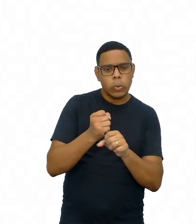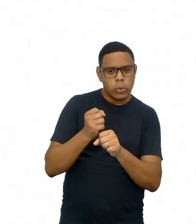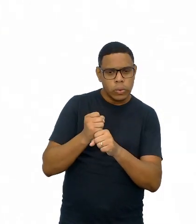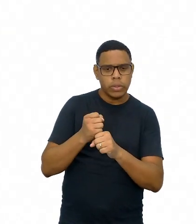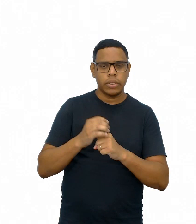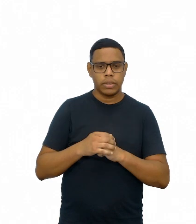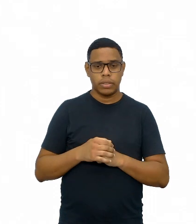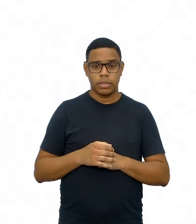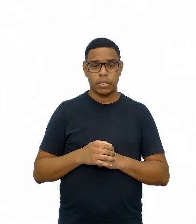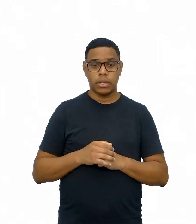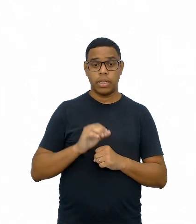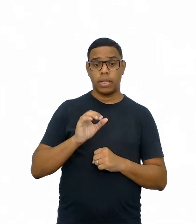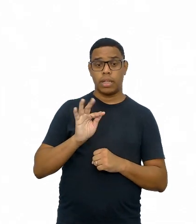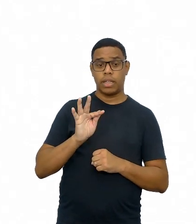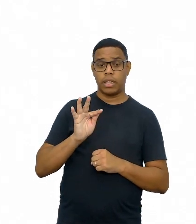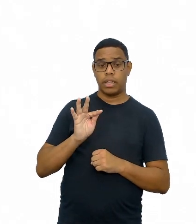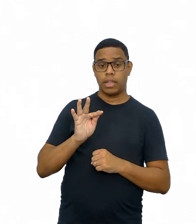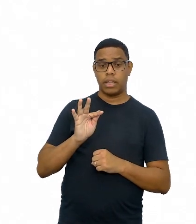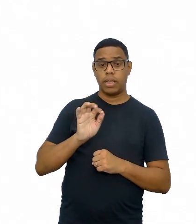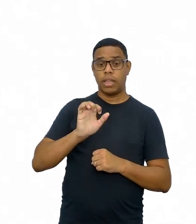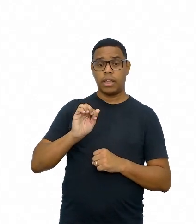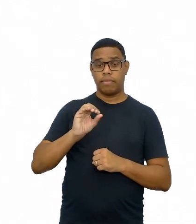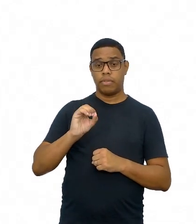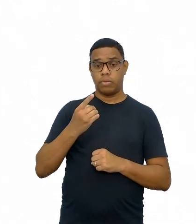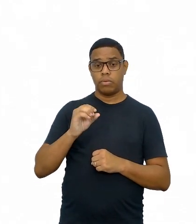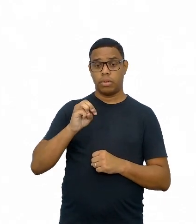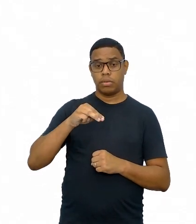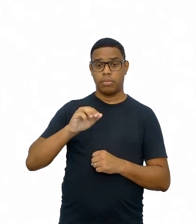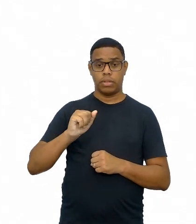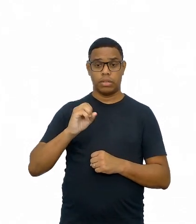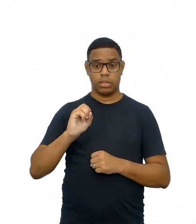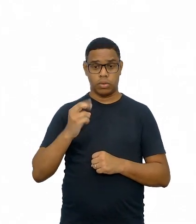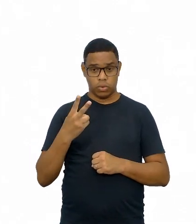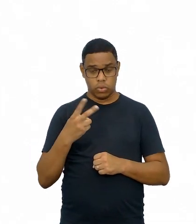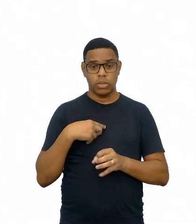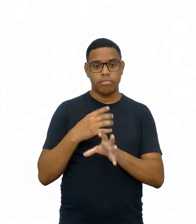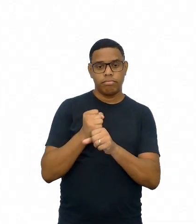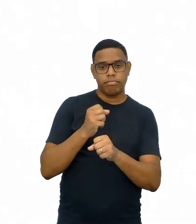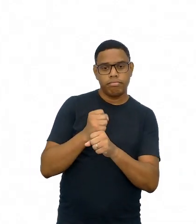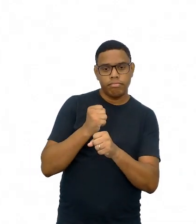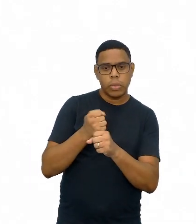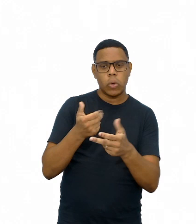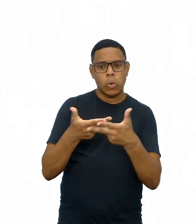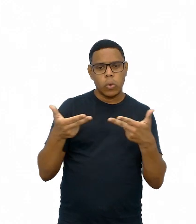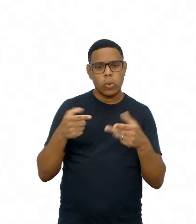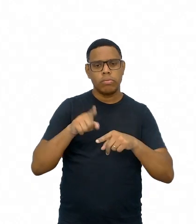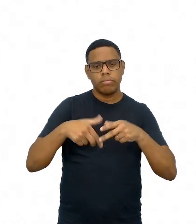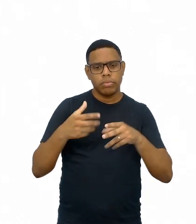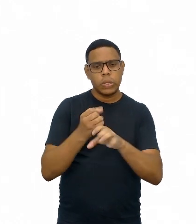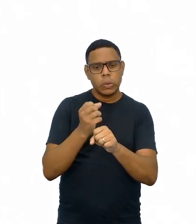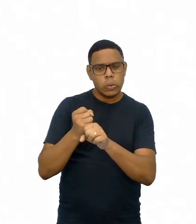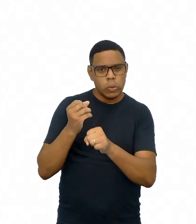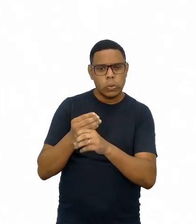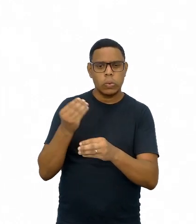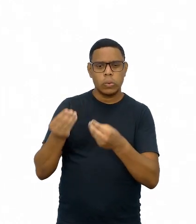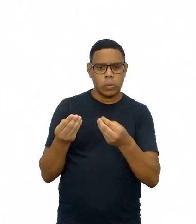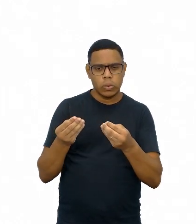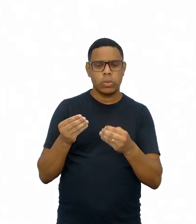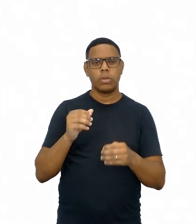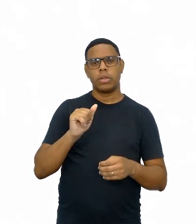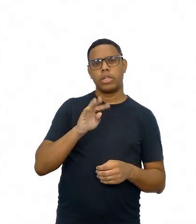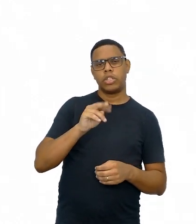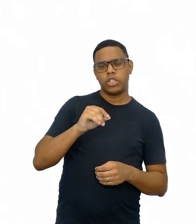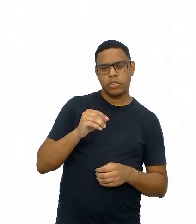EF01MA02, né, que trata aí da quantificação de elementos de uma coleção,